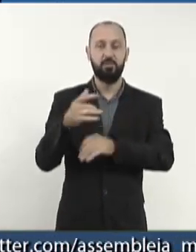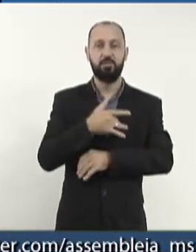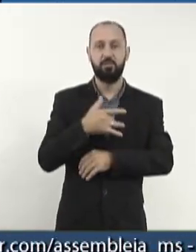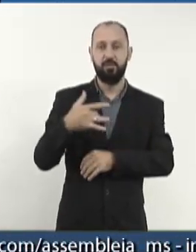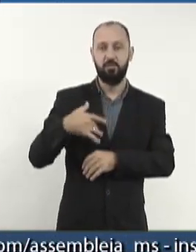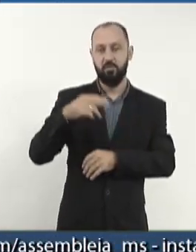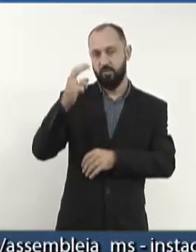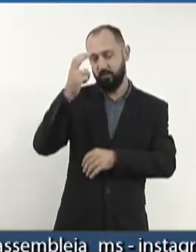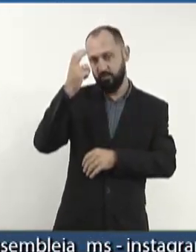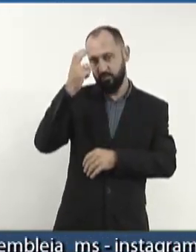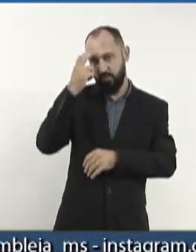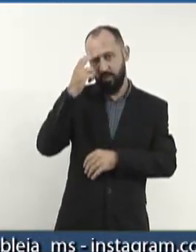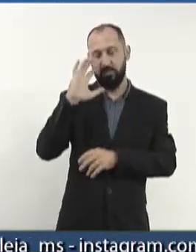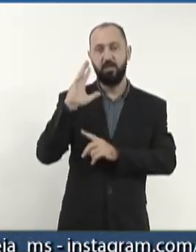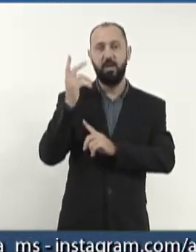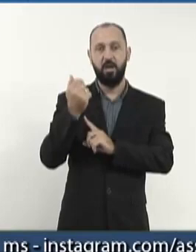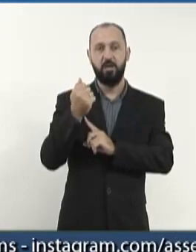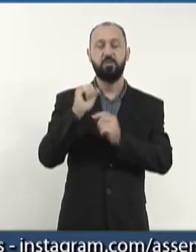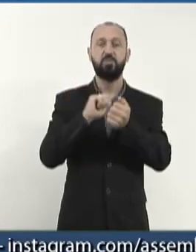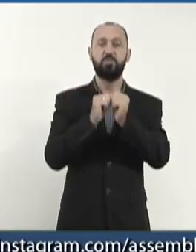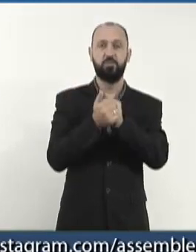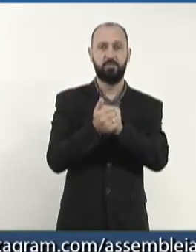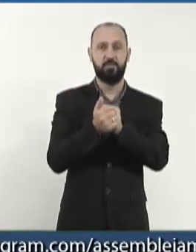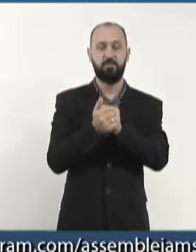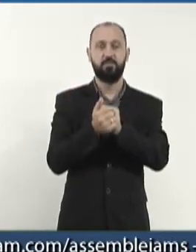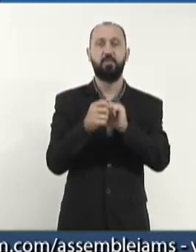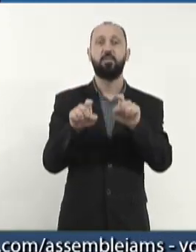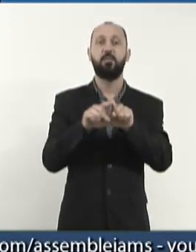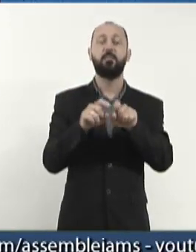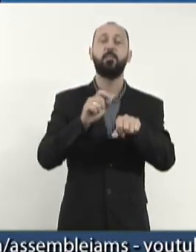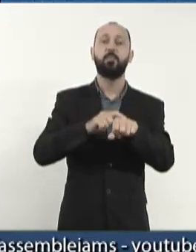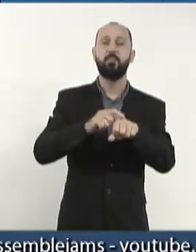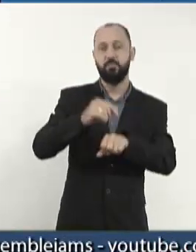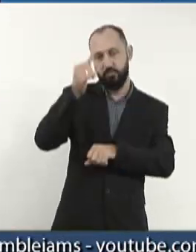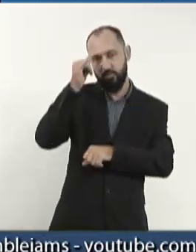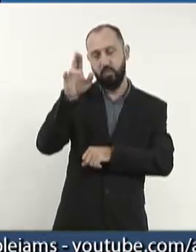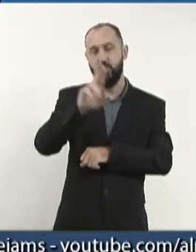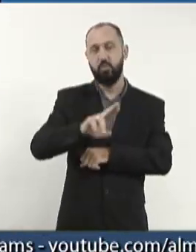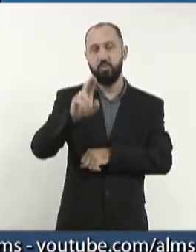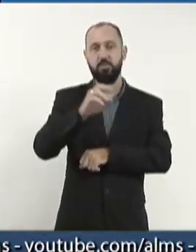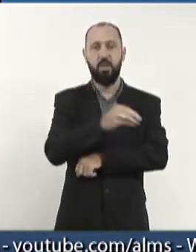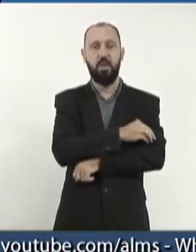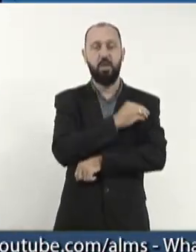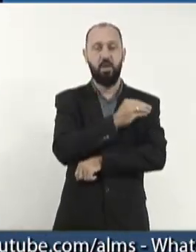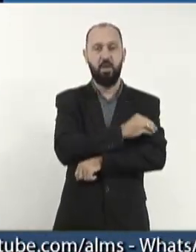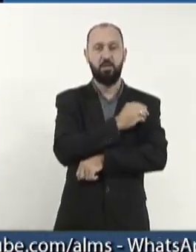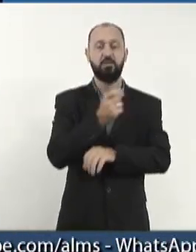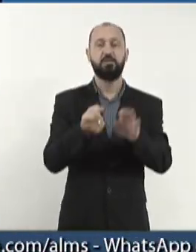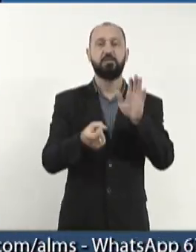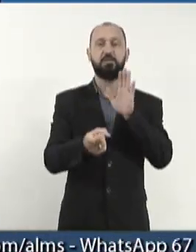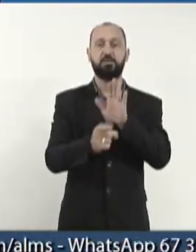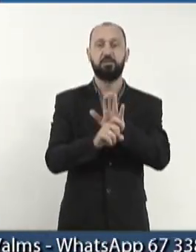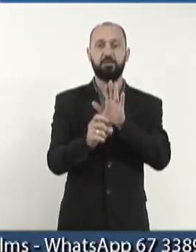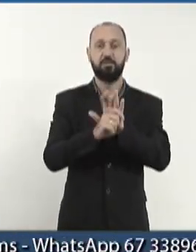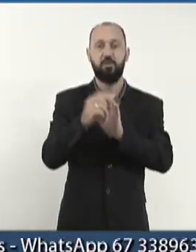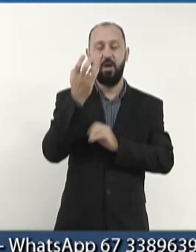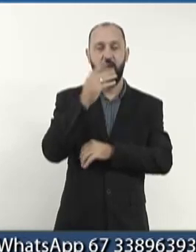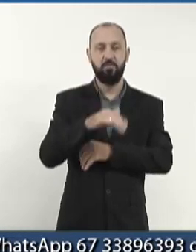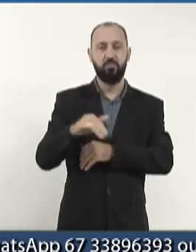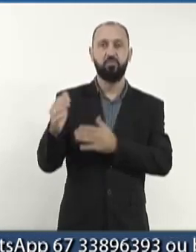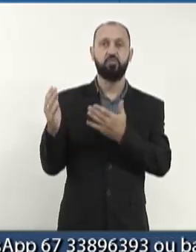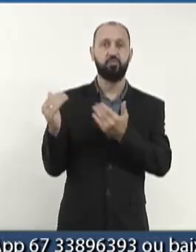saúde, cultura, arte, esporte, além de ações de prevenção ao uso de álcool e drogas às crianças